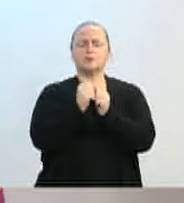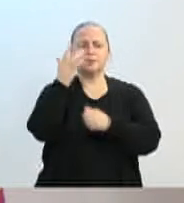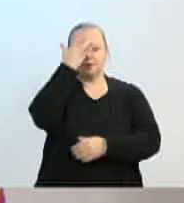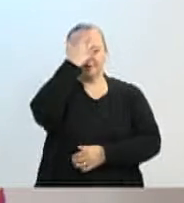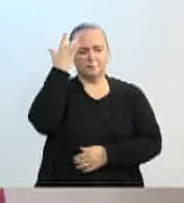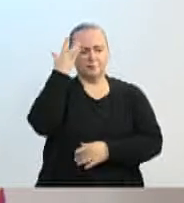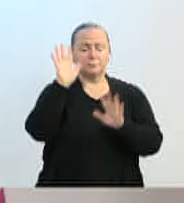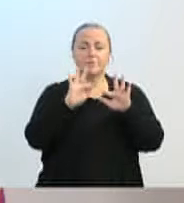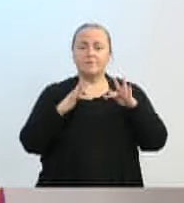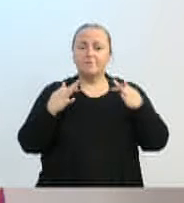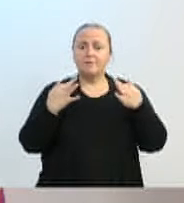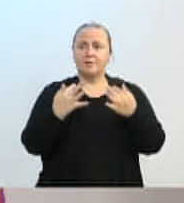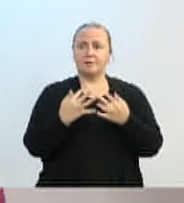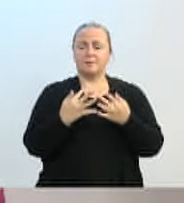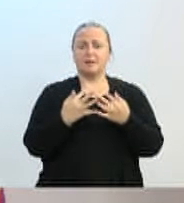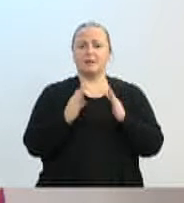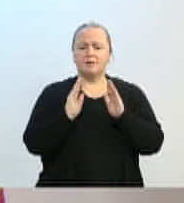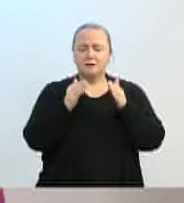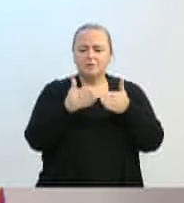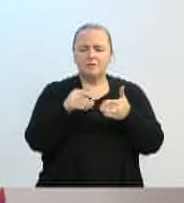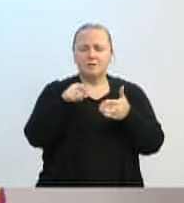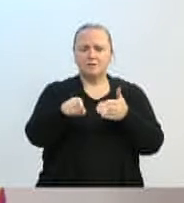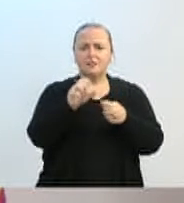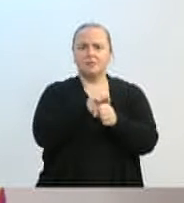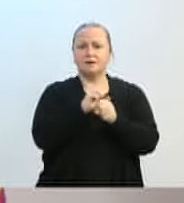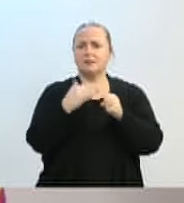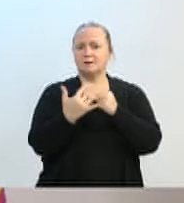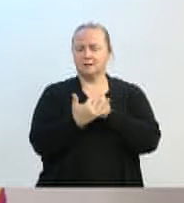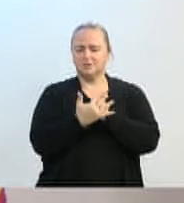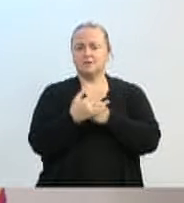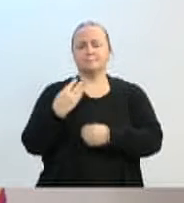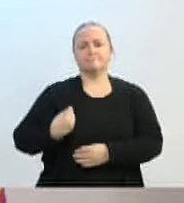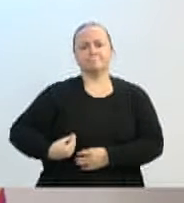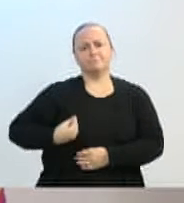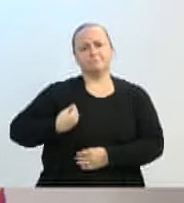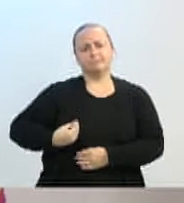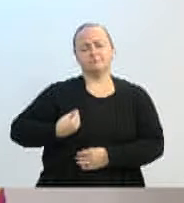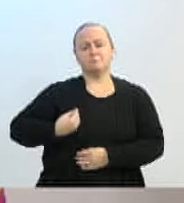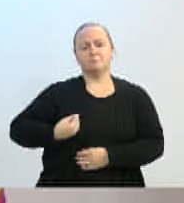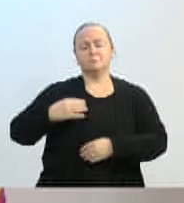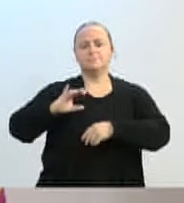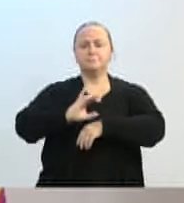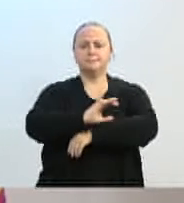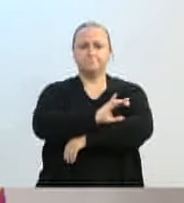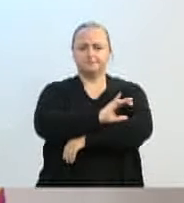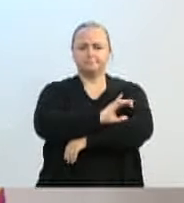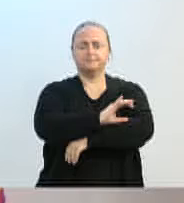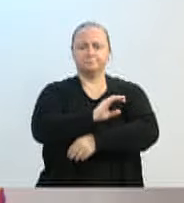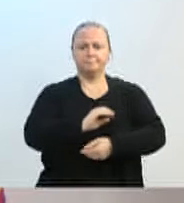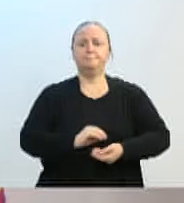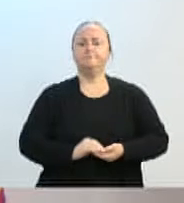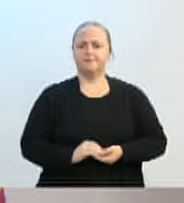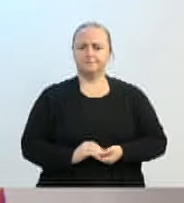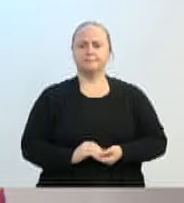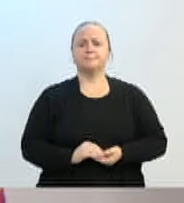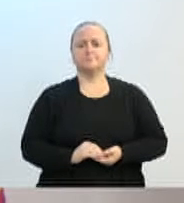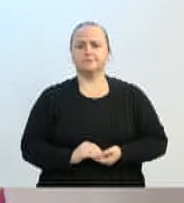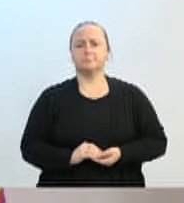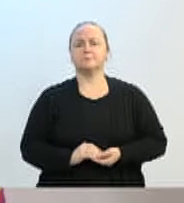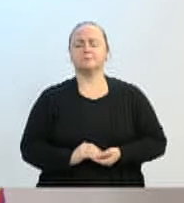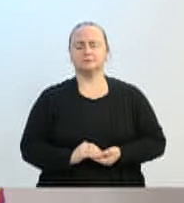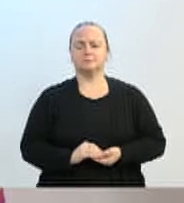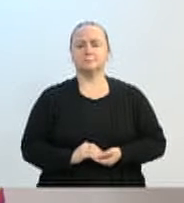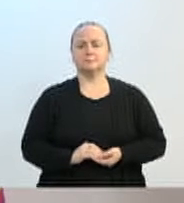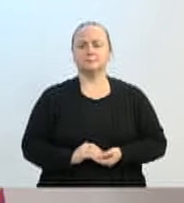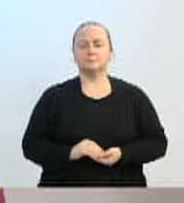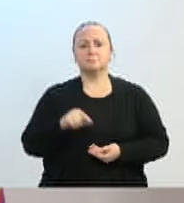do Covid, nós estivemos no Parque das Itopavas e lá nós plantamos